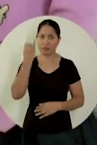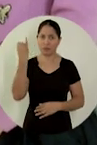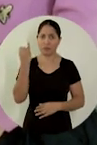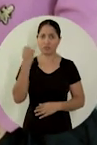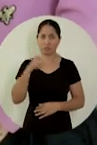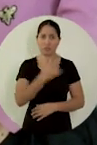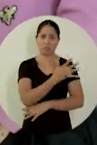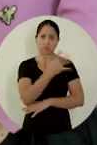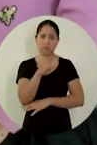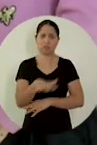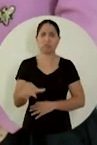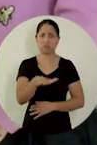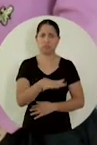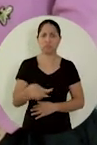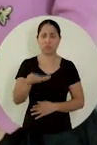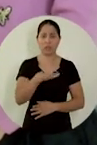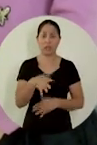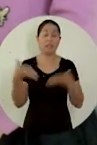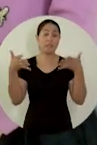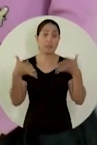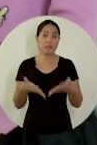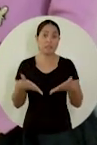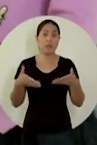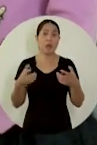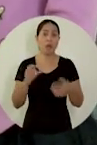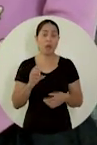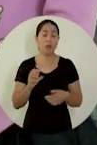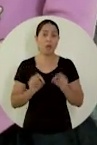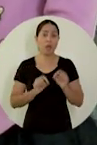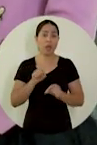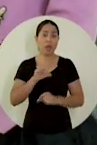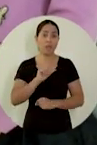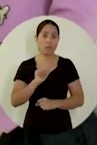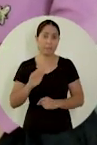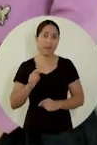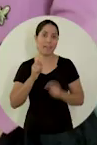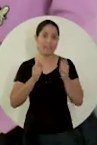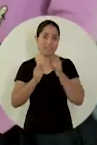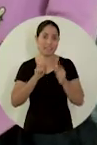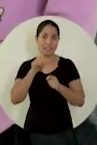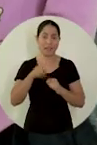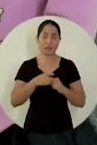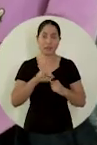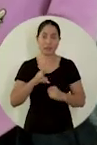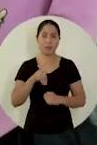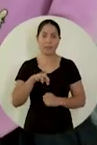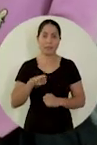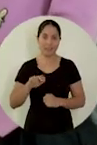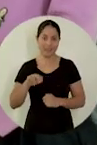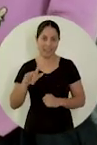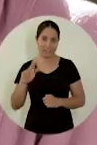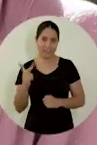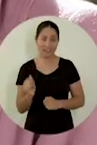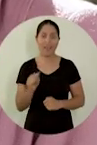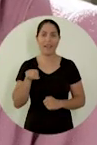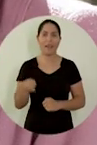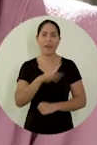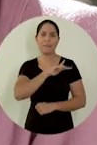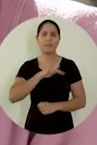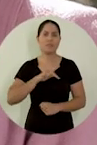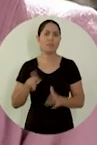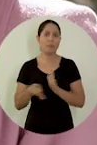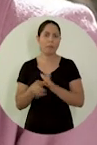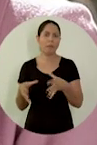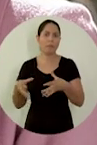tão importante quanto é o meio ambiente, quem participa com a gente neste OAB Entrevista é a doutora Marina Gadelha, ela que é presidente da